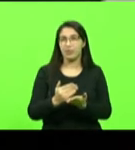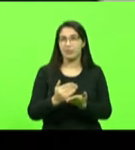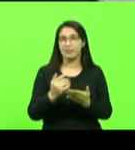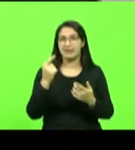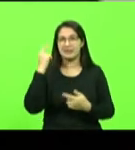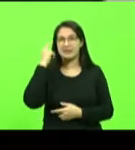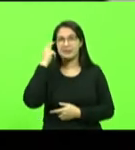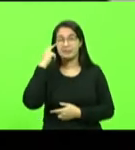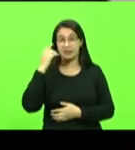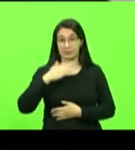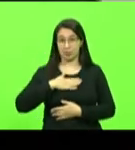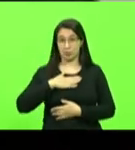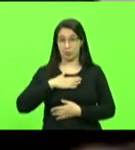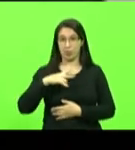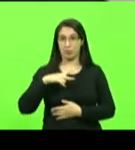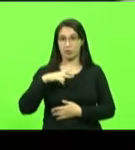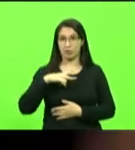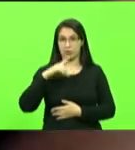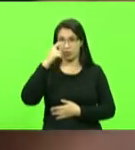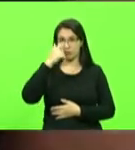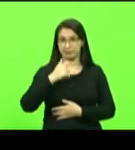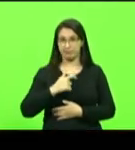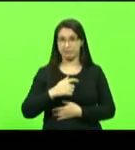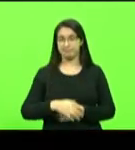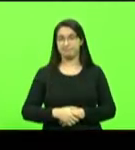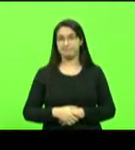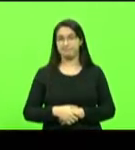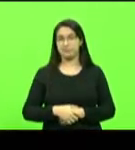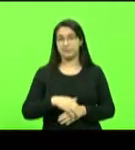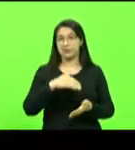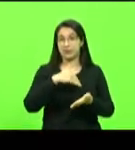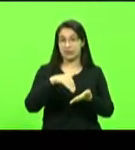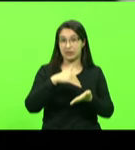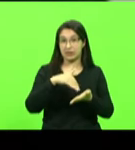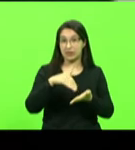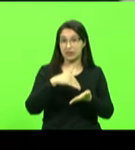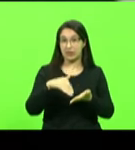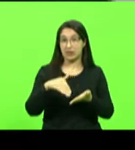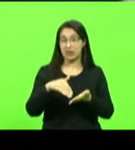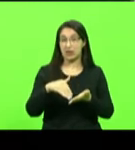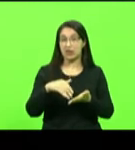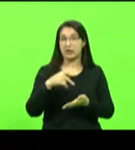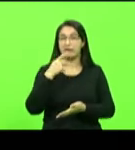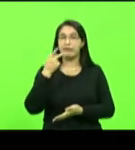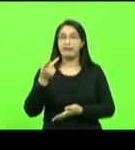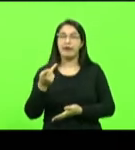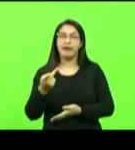meu. Ter uma secretaria é como dizer, vou comprar um carro 0 km,